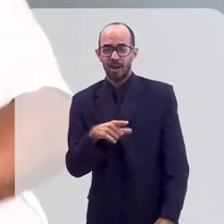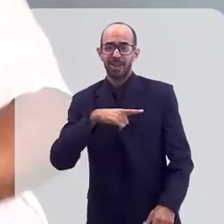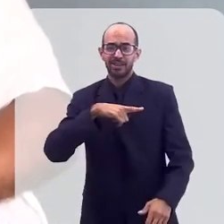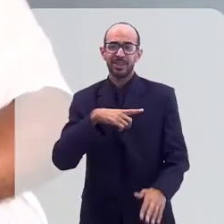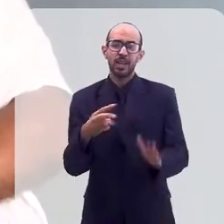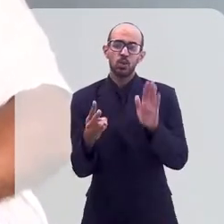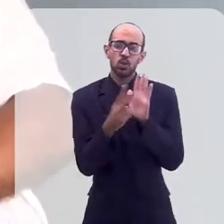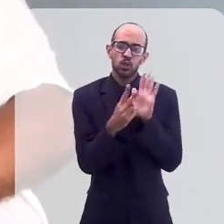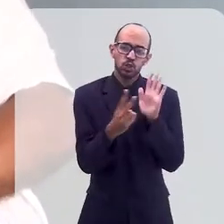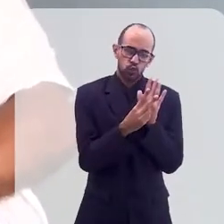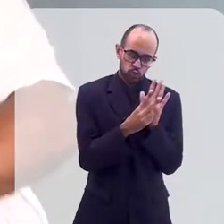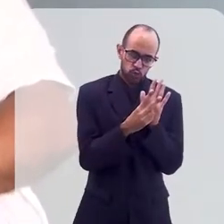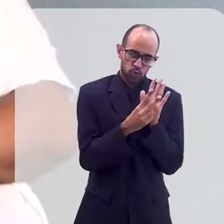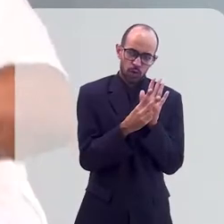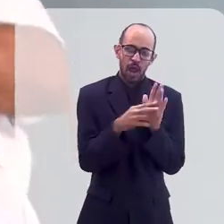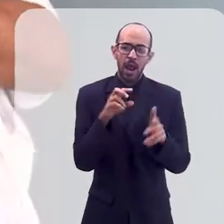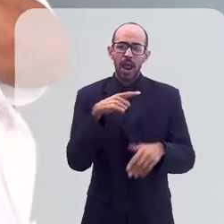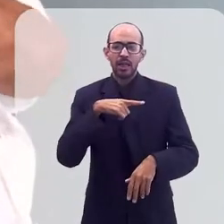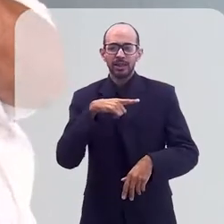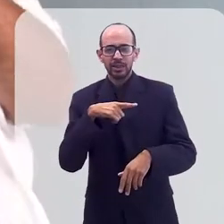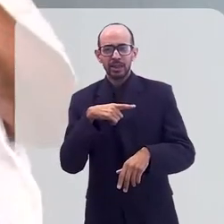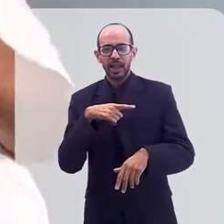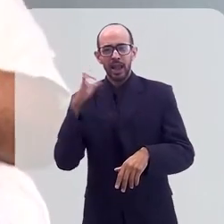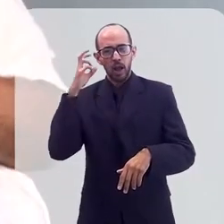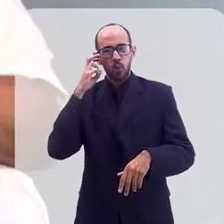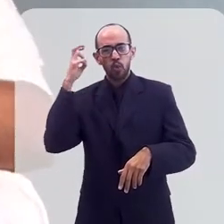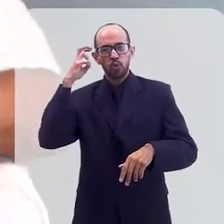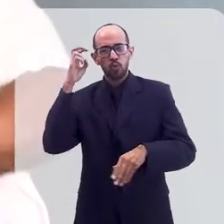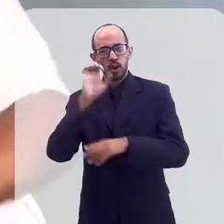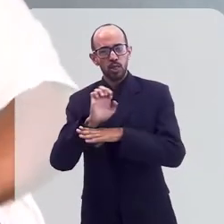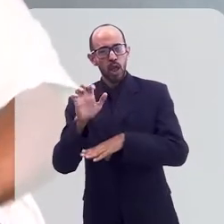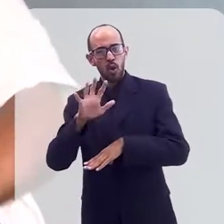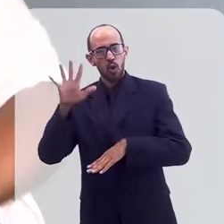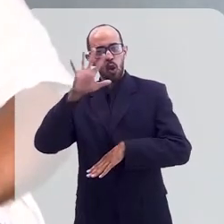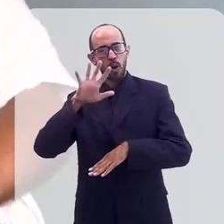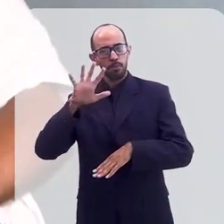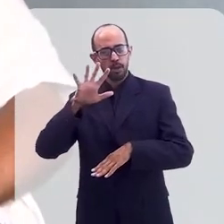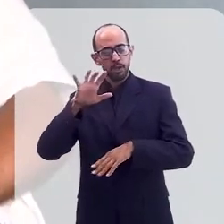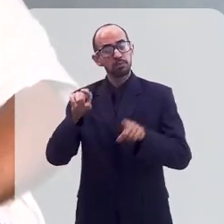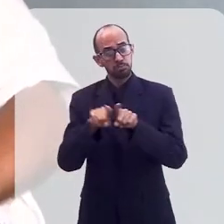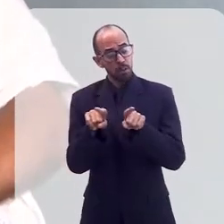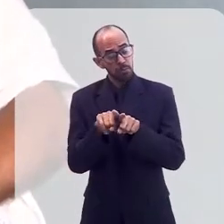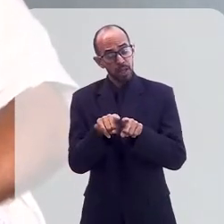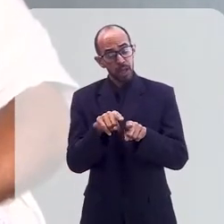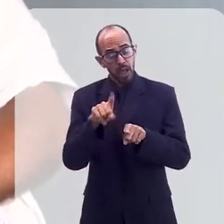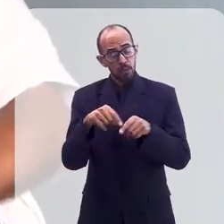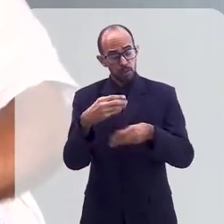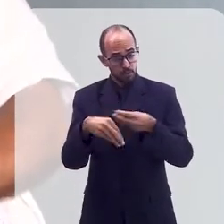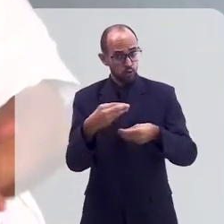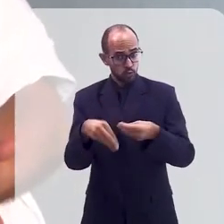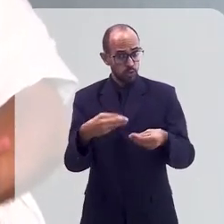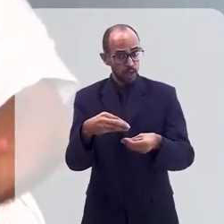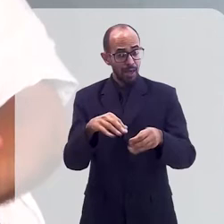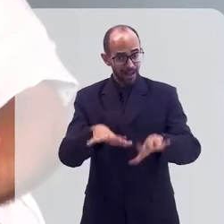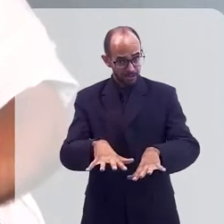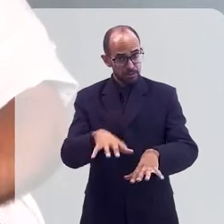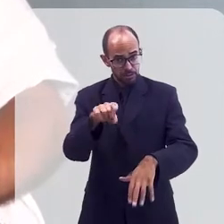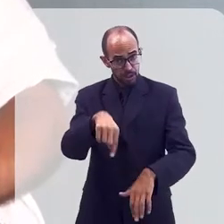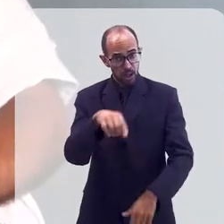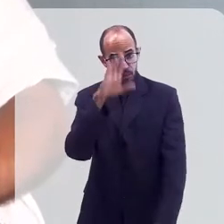ela tem a Europa também, ela tem essa mistura. Isso que é o legal, né? O Brasil é